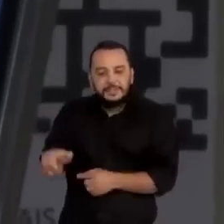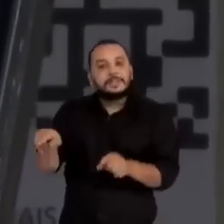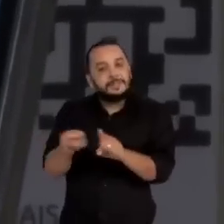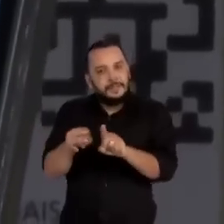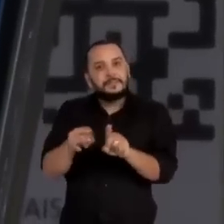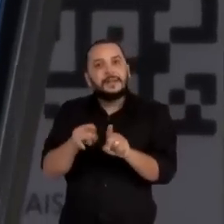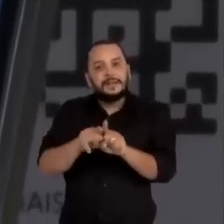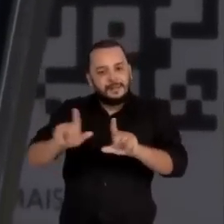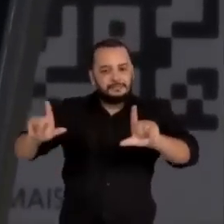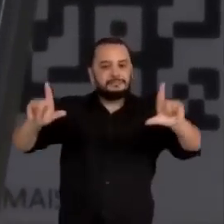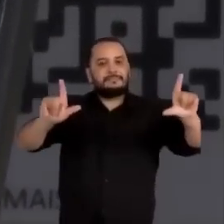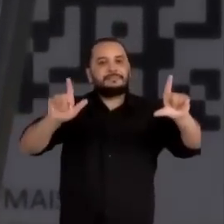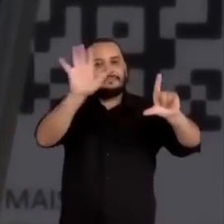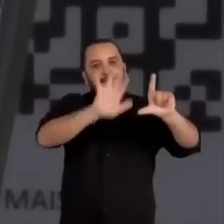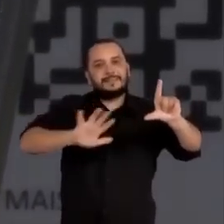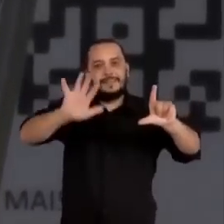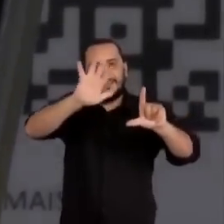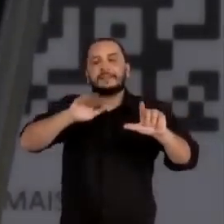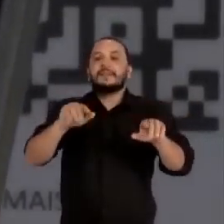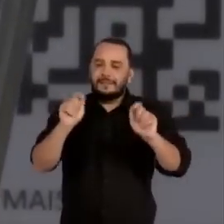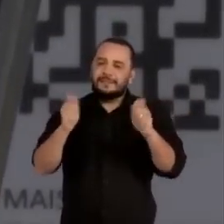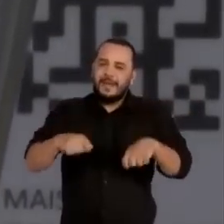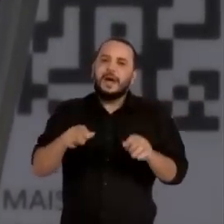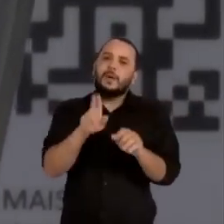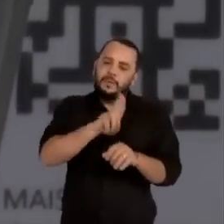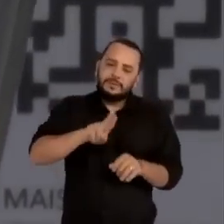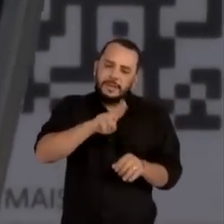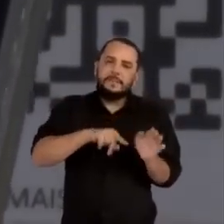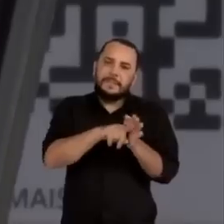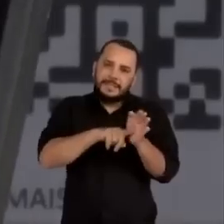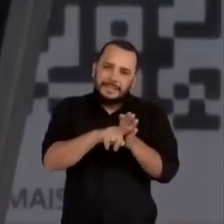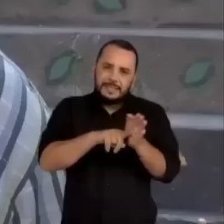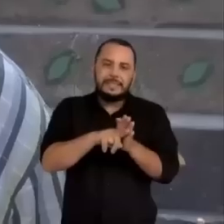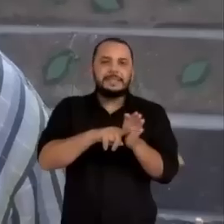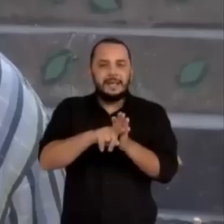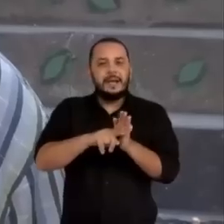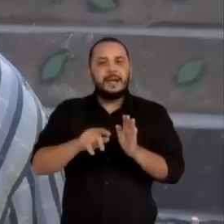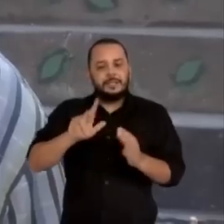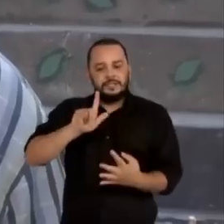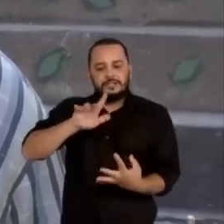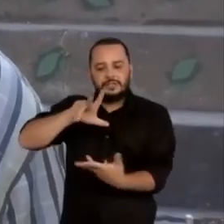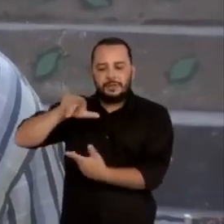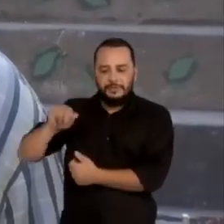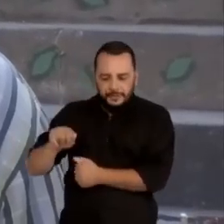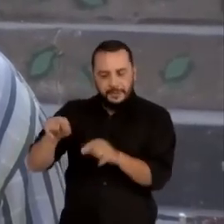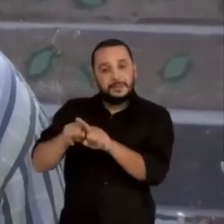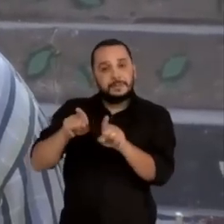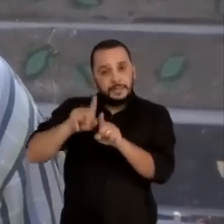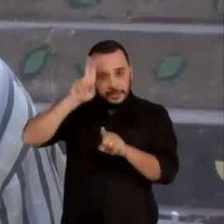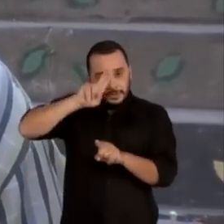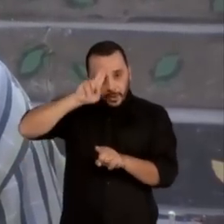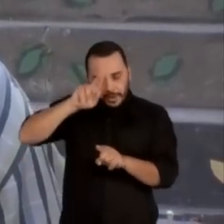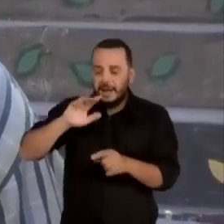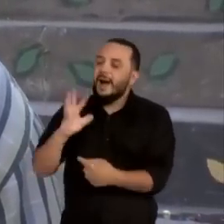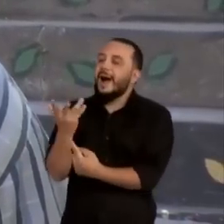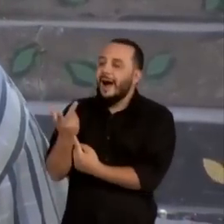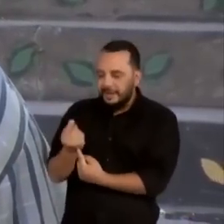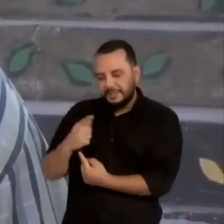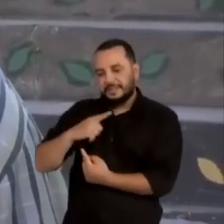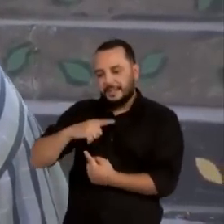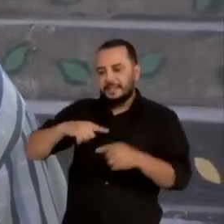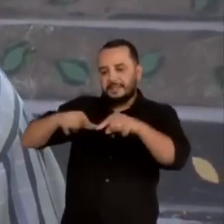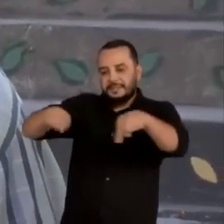intenção é usar essa pesquisa em aulas como geografia e história, por exemplo. A arte já está dentro da sala de aula. Agora o que nós vamos fazer é